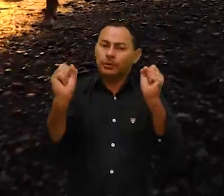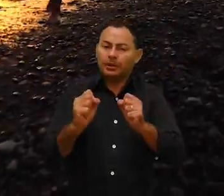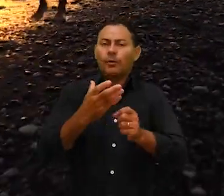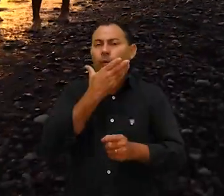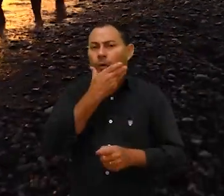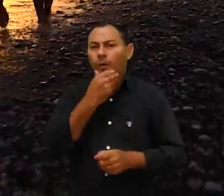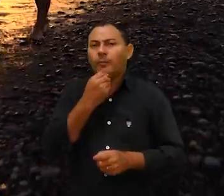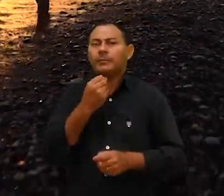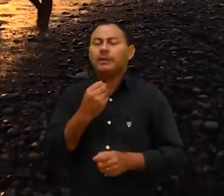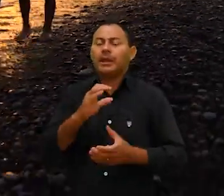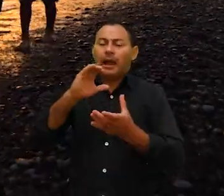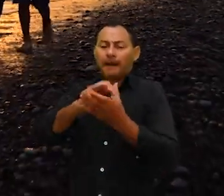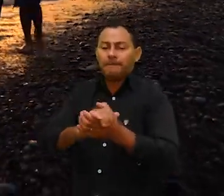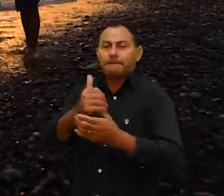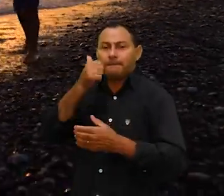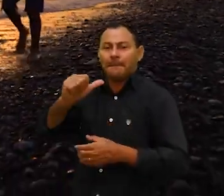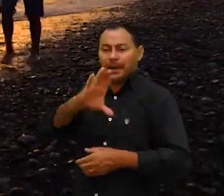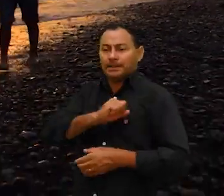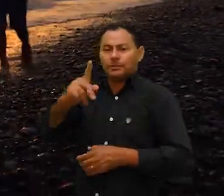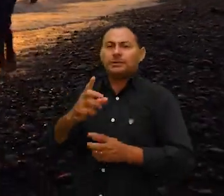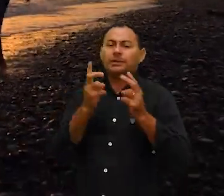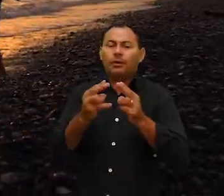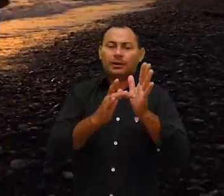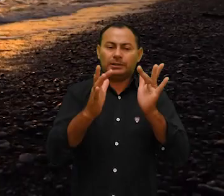para o marido amar sua esposa e família da mesma